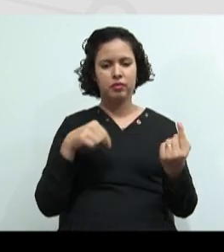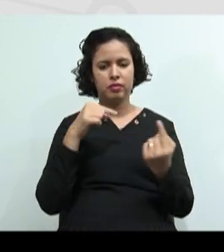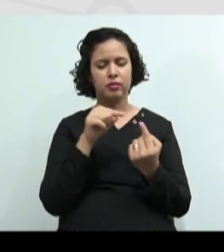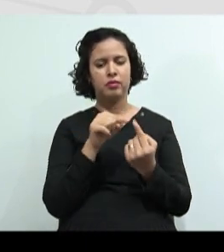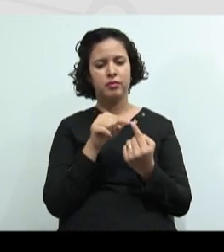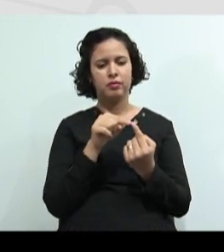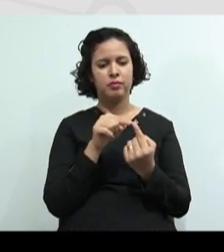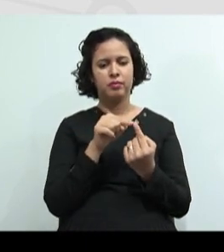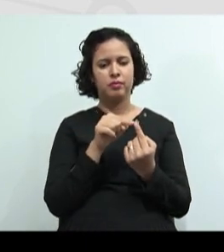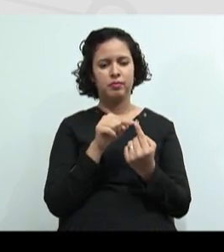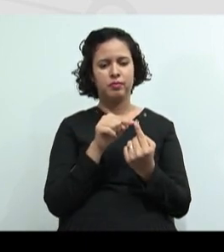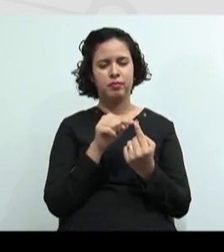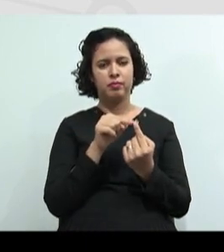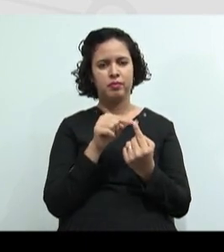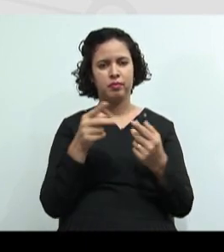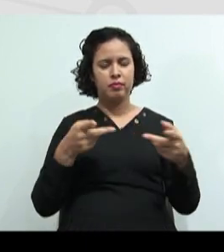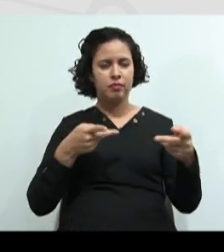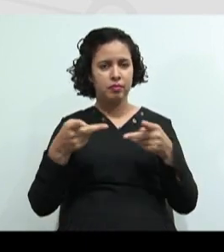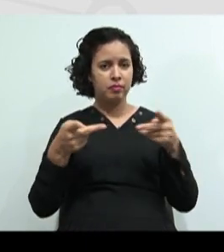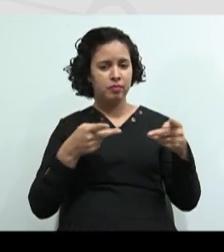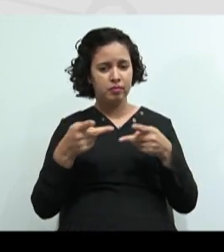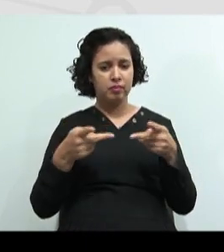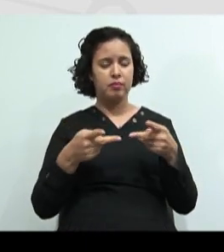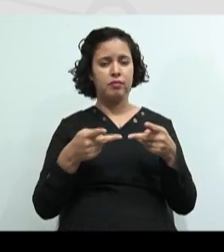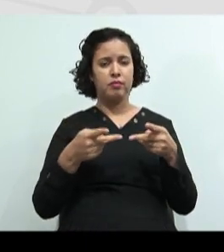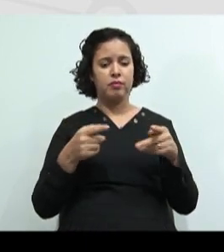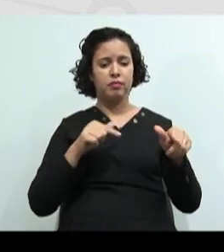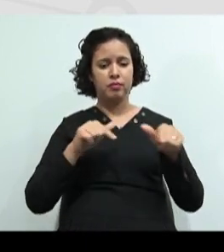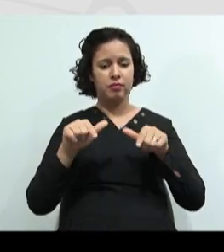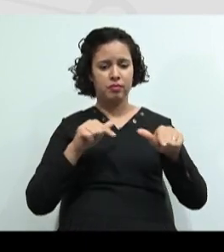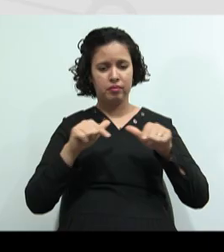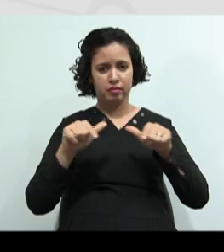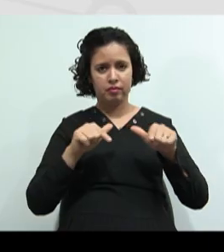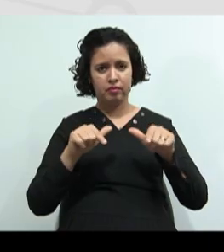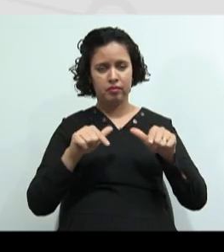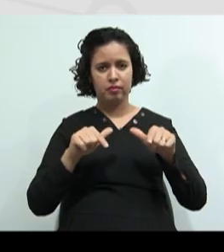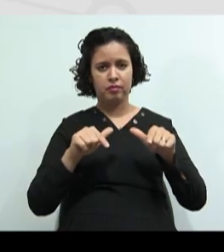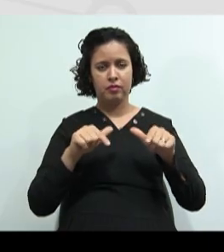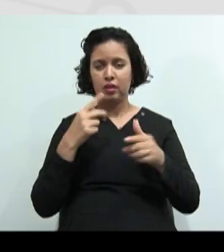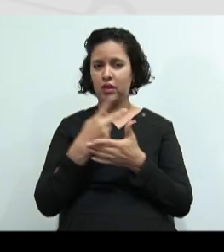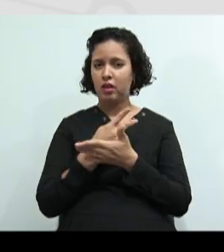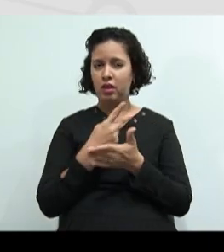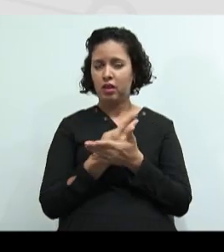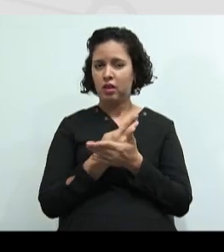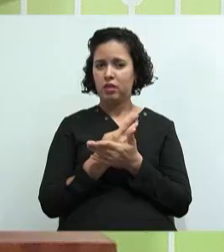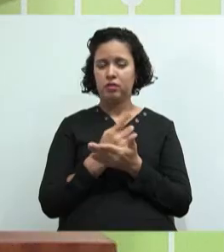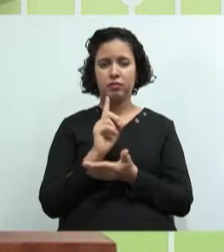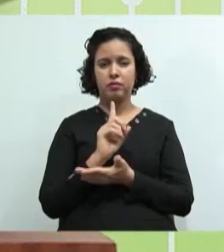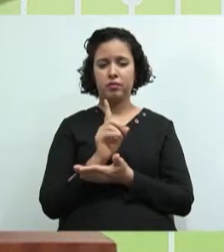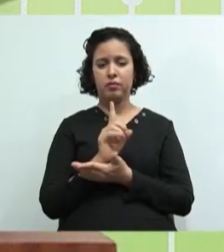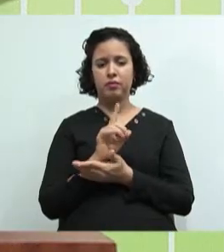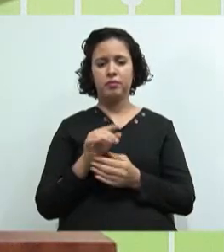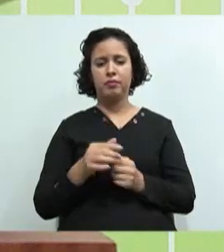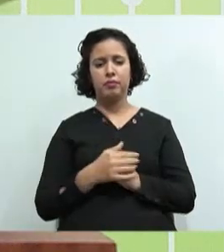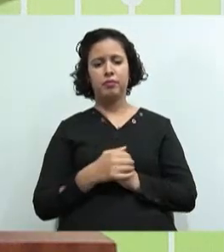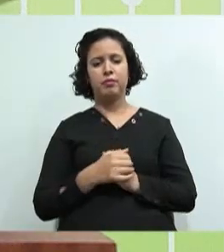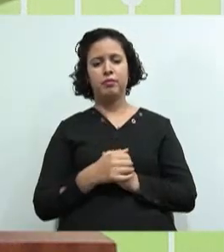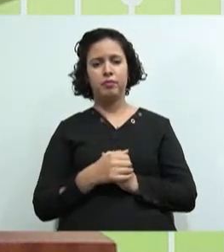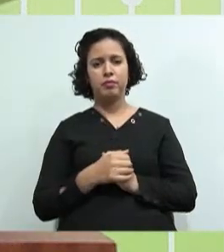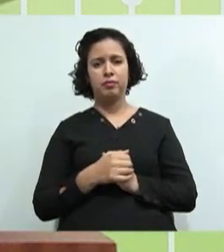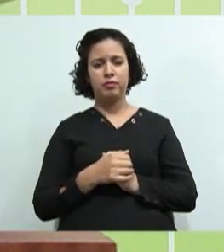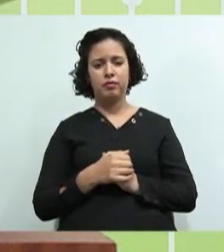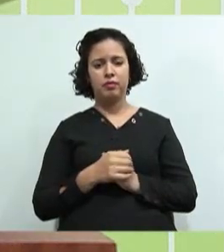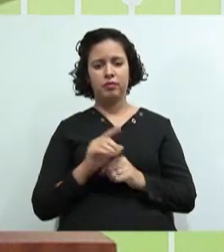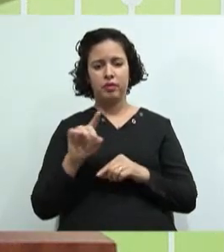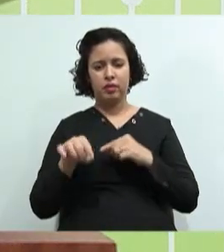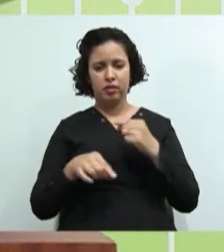objetivos. Nós estamos falando o quê? De um plano de ação. A resposta por um todo não está errada não, volta aqui para mim. Né? Depois a